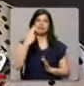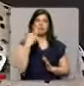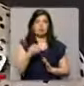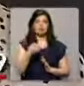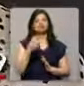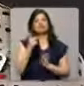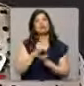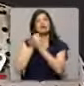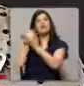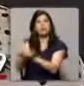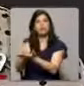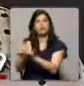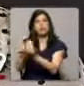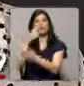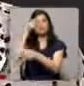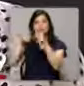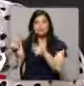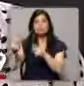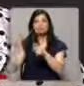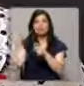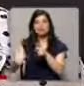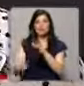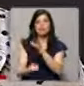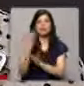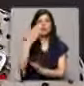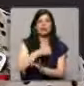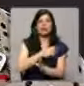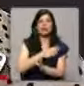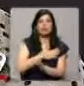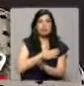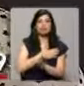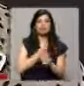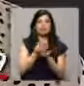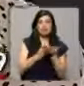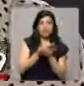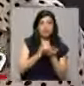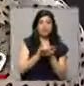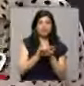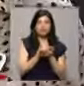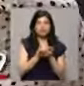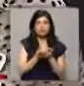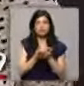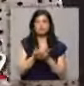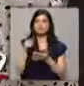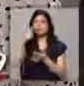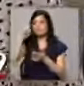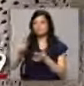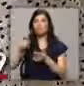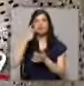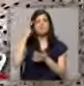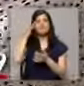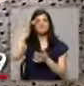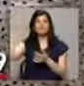apoio a quem é empreendedor, a quem tem um negócio, a quem quer vir para a cidade de Lisboa aqui abrir a sua empresa, a sua startup, como nós costumamos dizer, são empresas que estão a